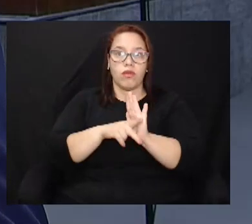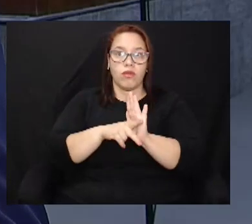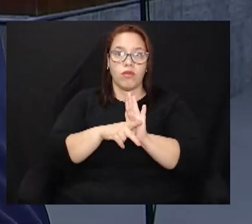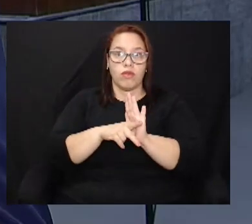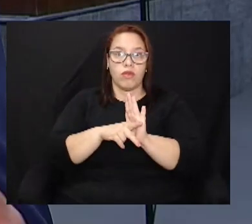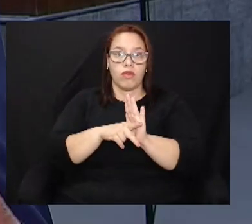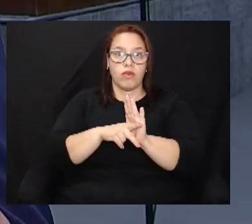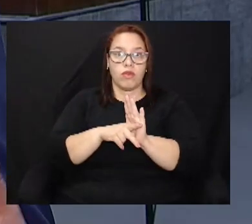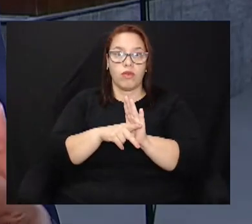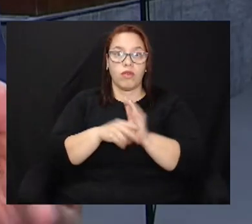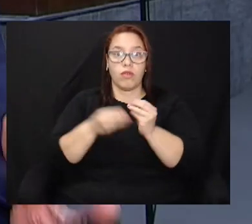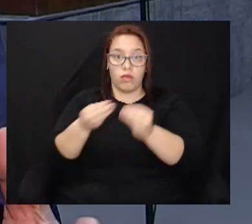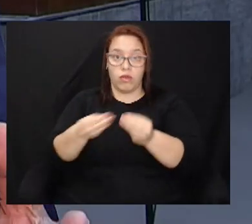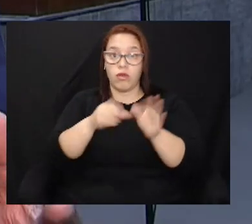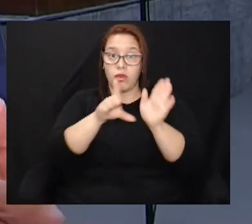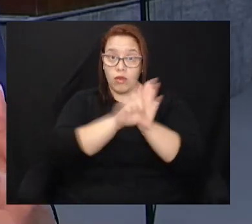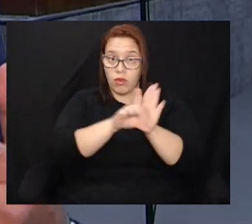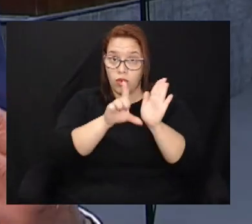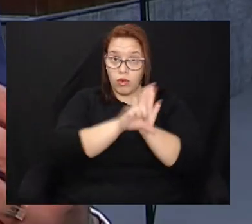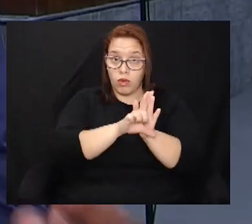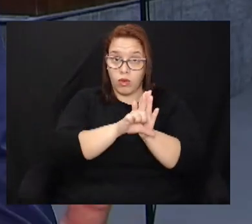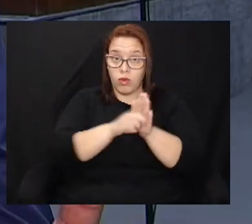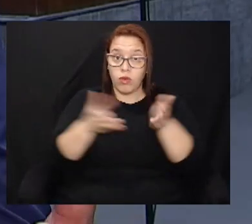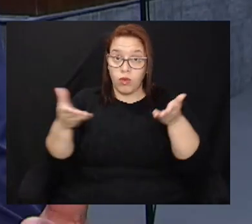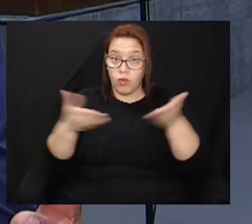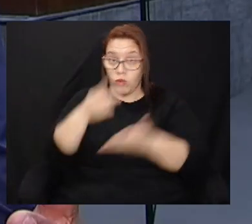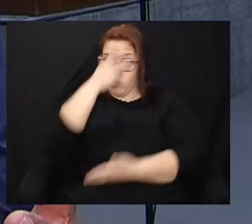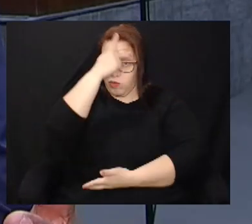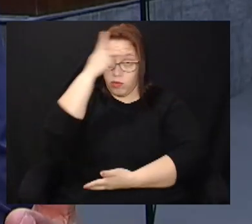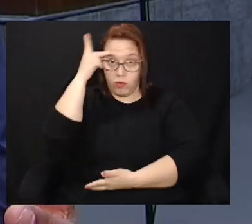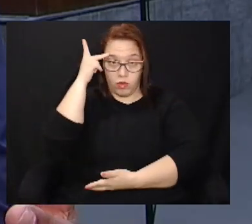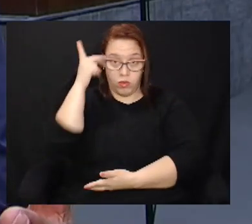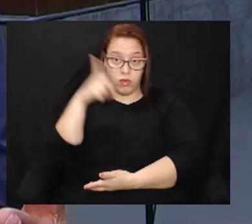dê na lei, fala assim que hoje a pessoa